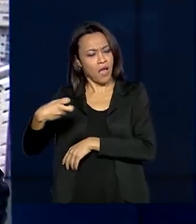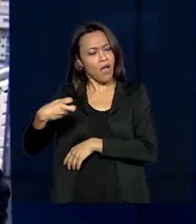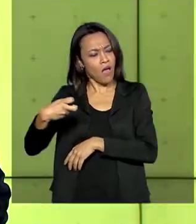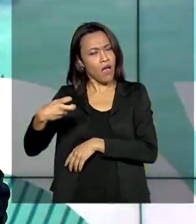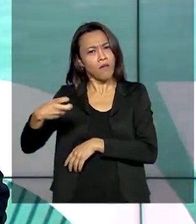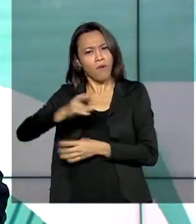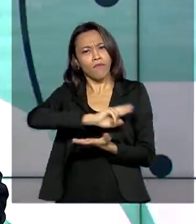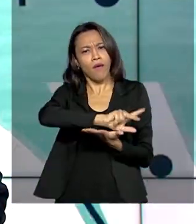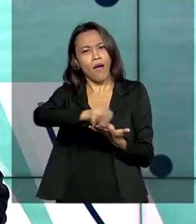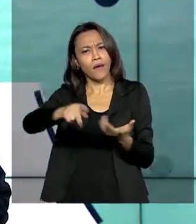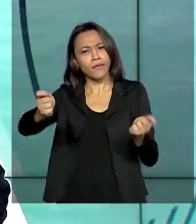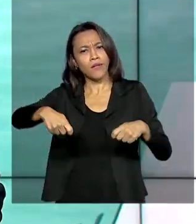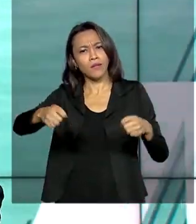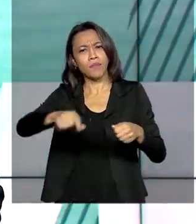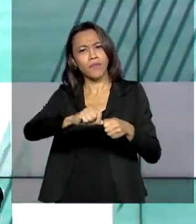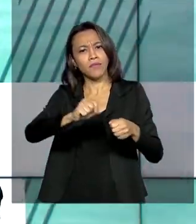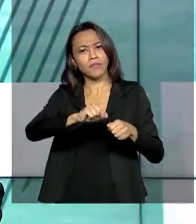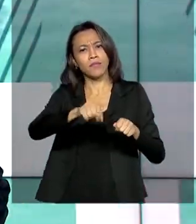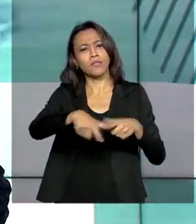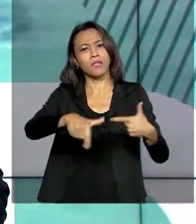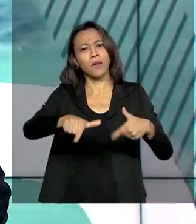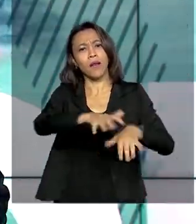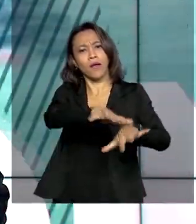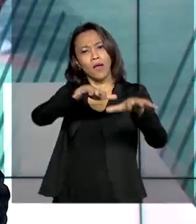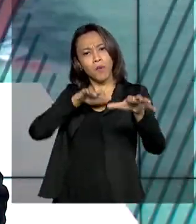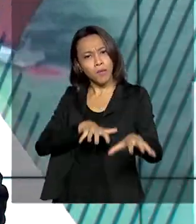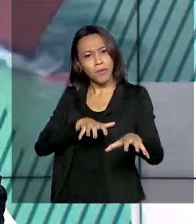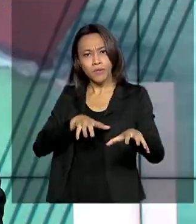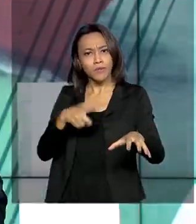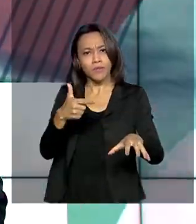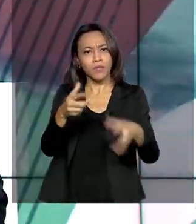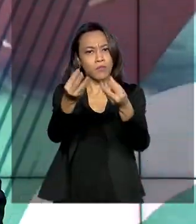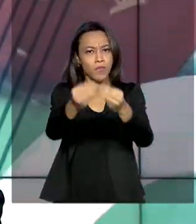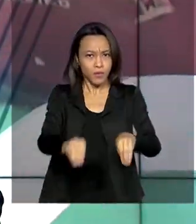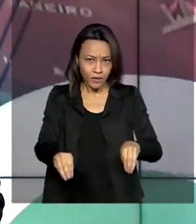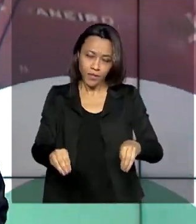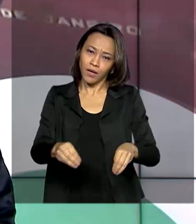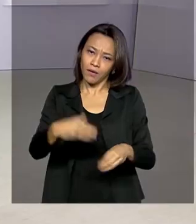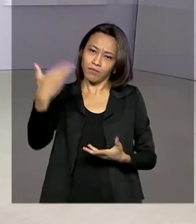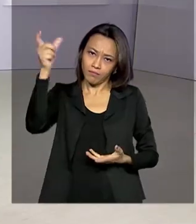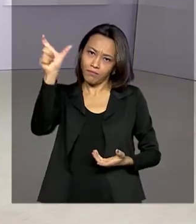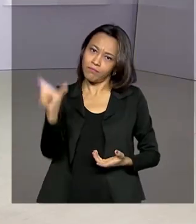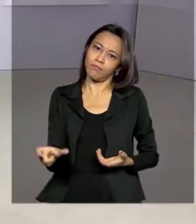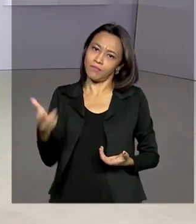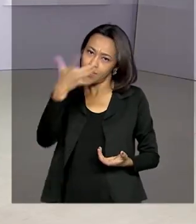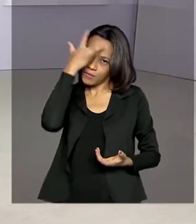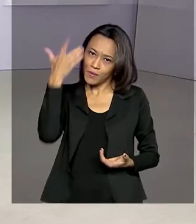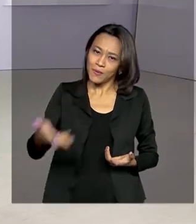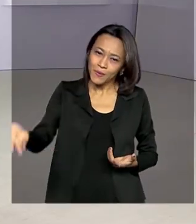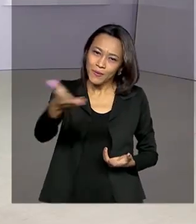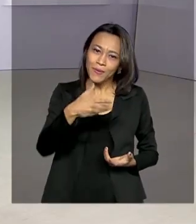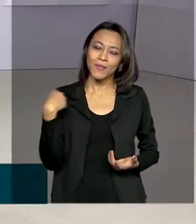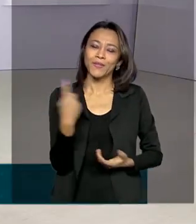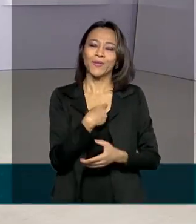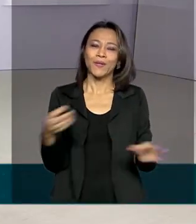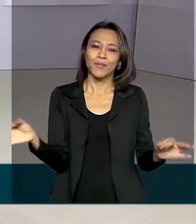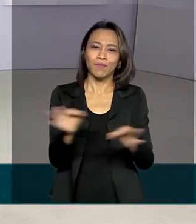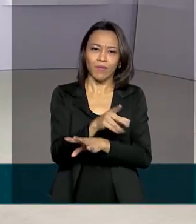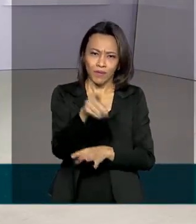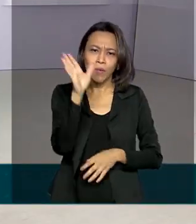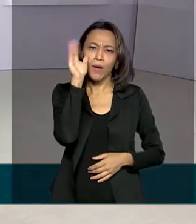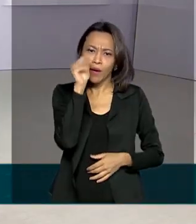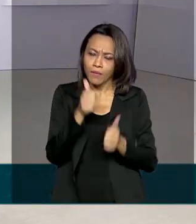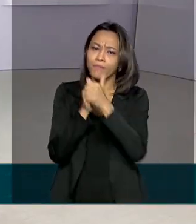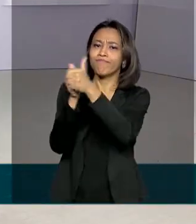realizadas remotamente, sem prejudicar o atendimento ao cidadão. A gente fica por aqui, você pode nos